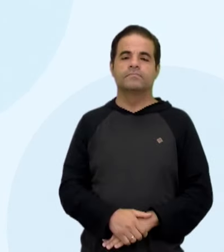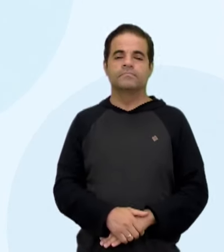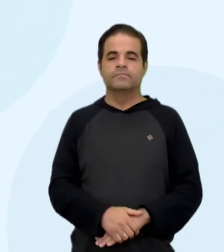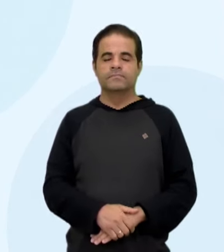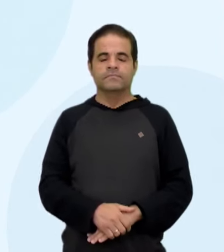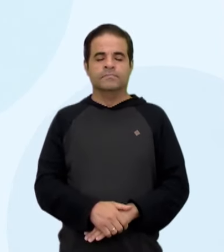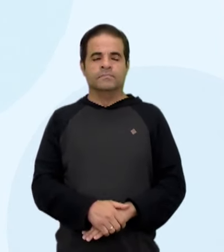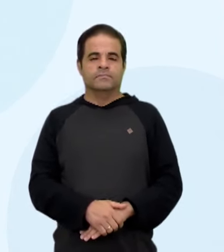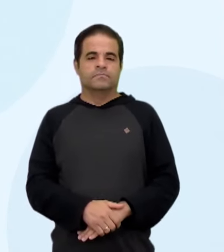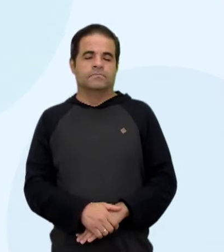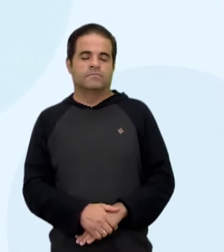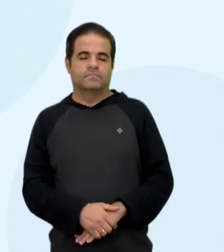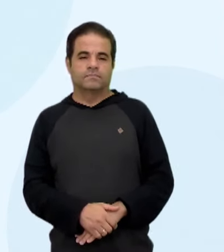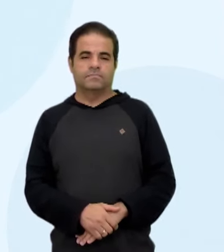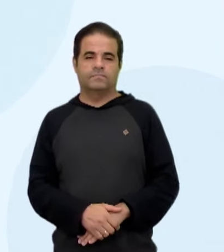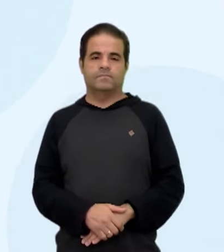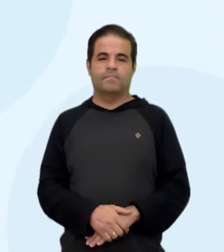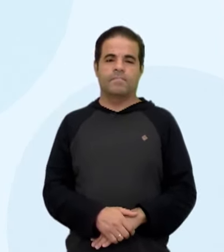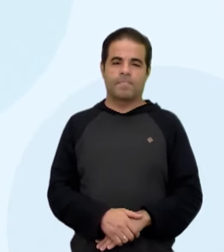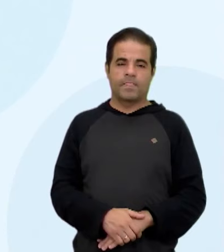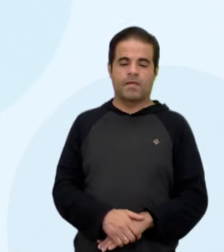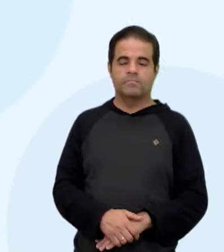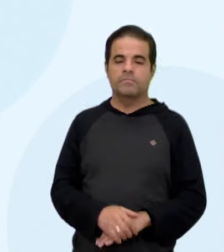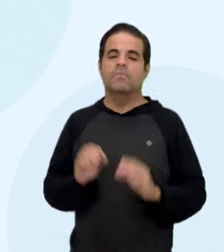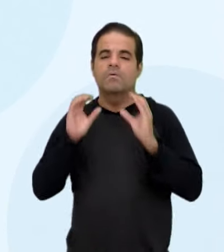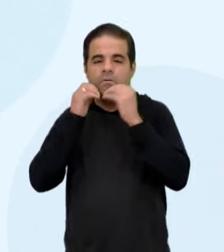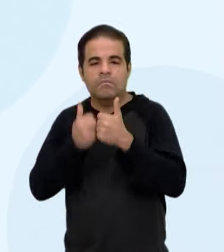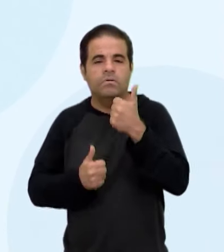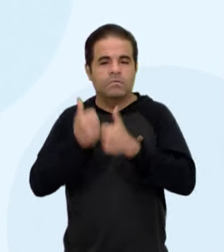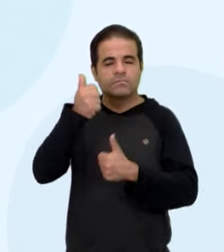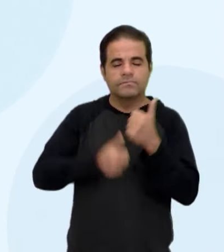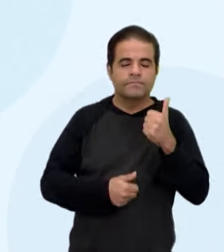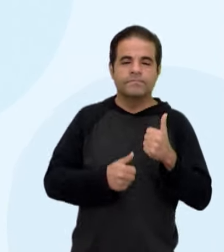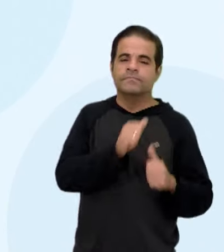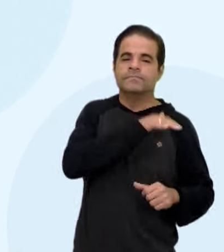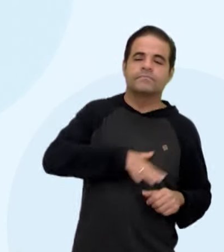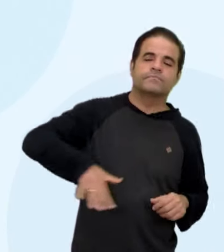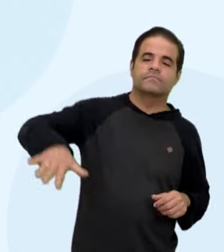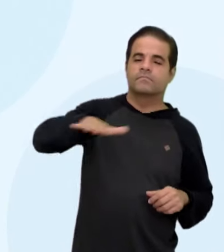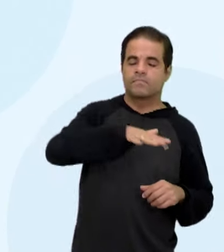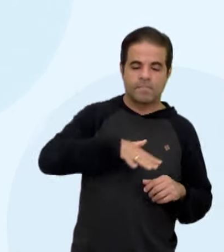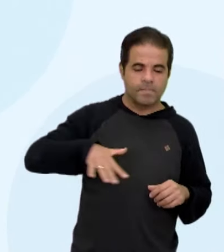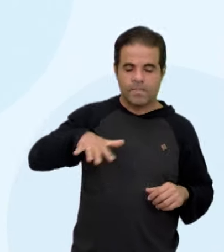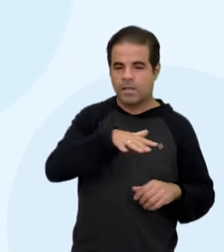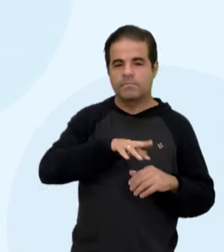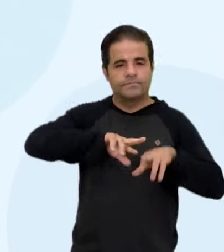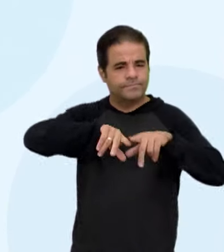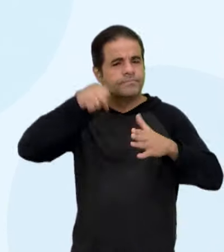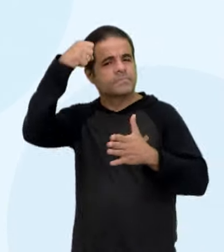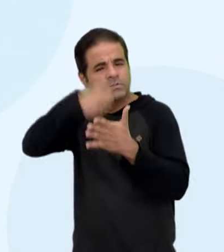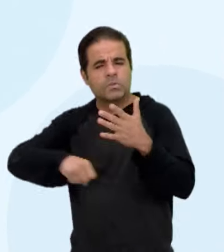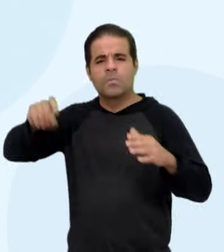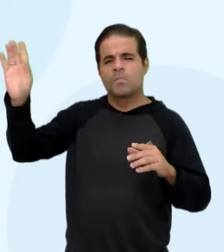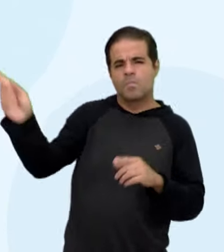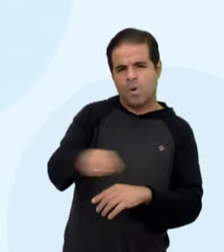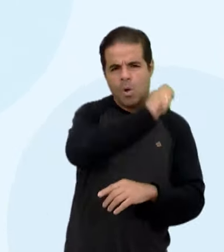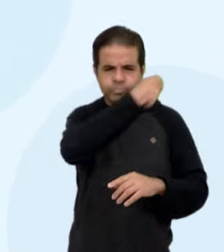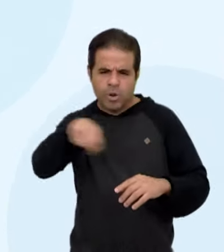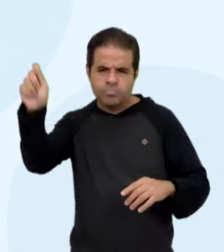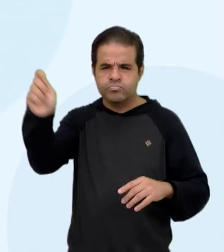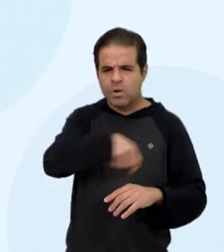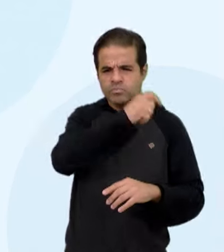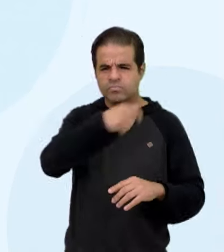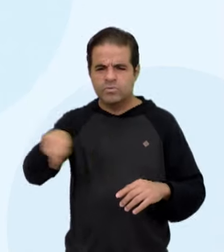mais um pouquinho. O estádio serviu como palco entre diversas lutas de gladiadores até o